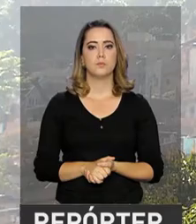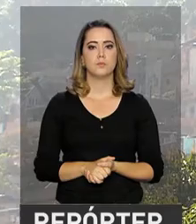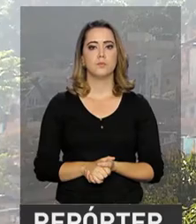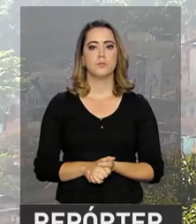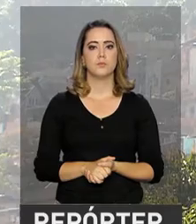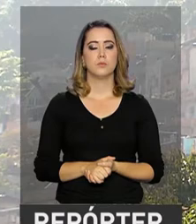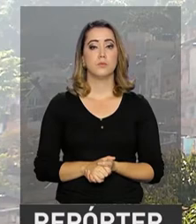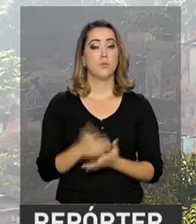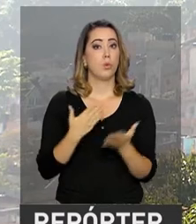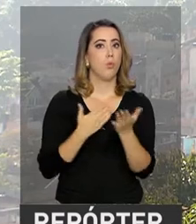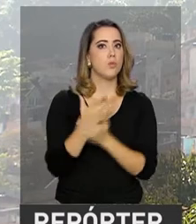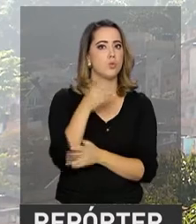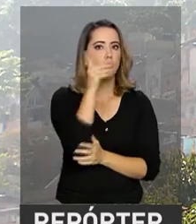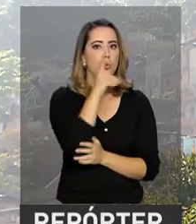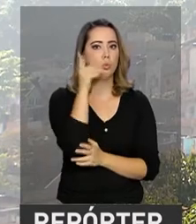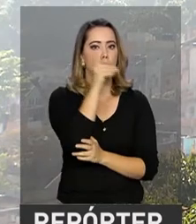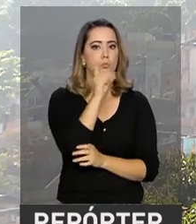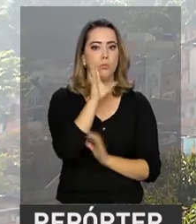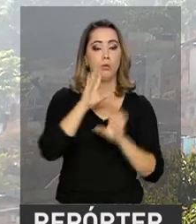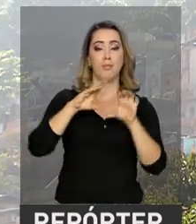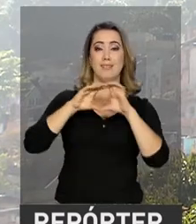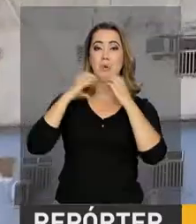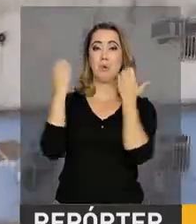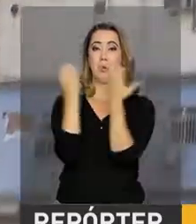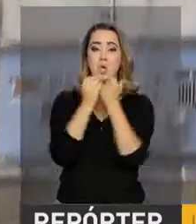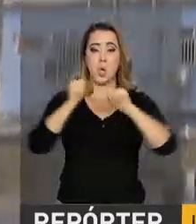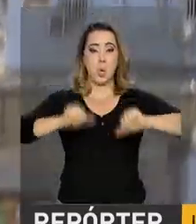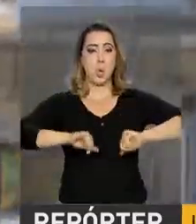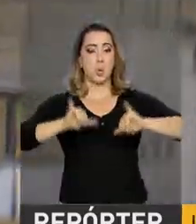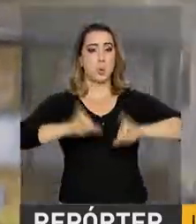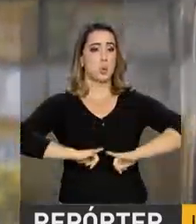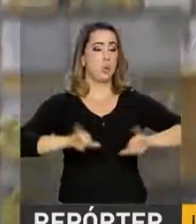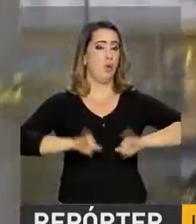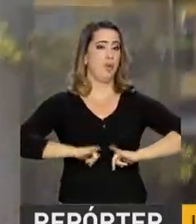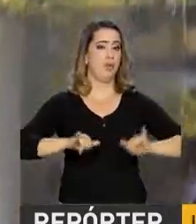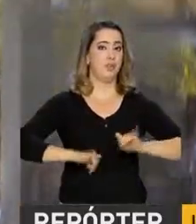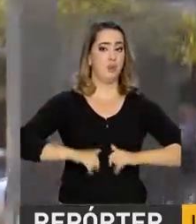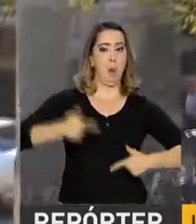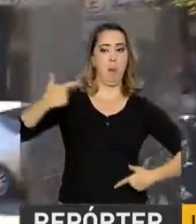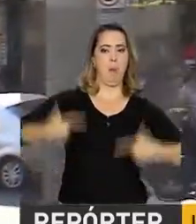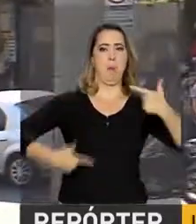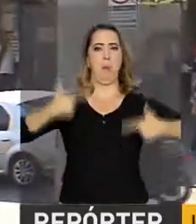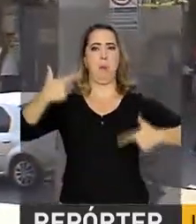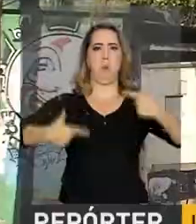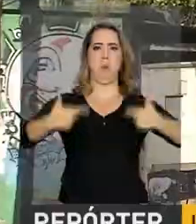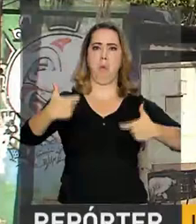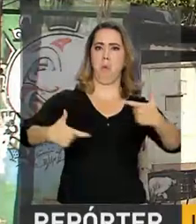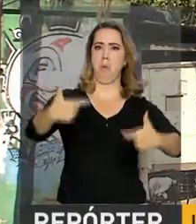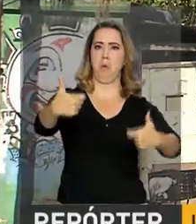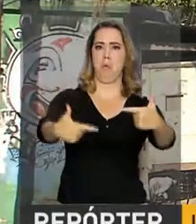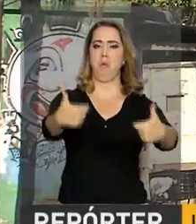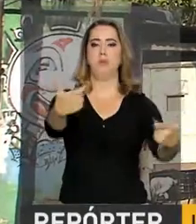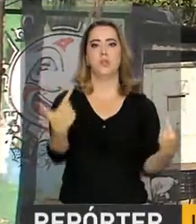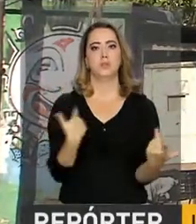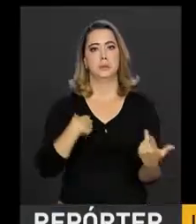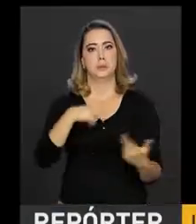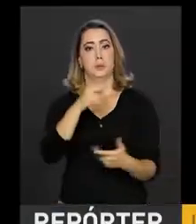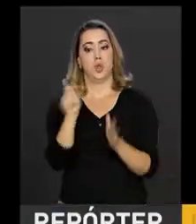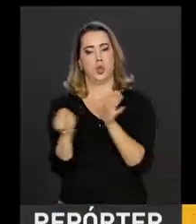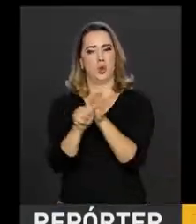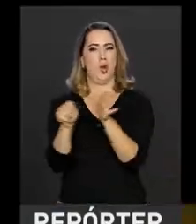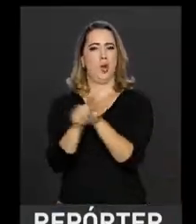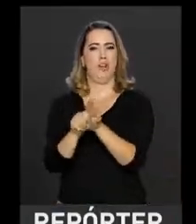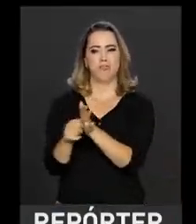desde domingo a comunidade sofre com disputa entre facções rivais pelo comando do tráfico de drogas